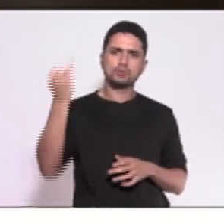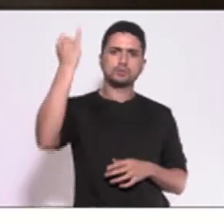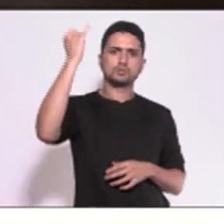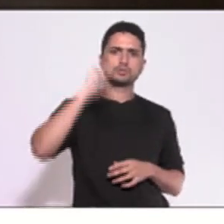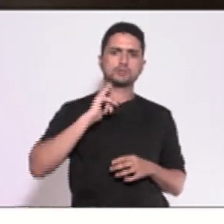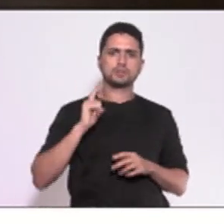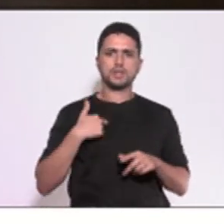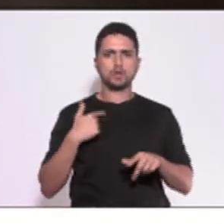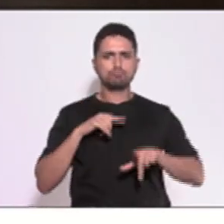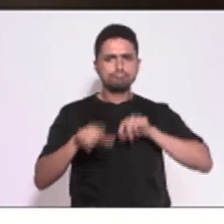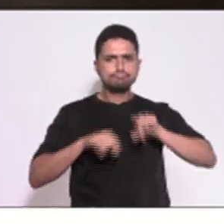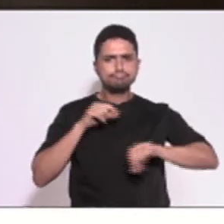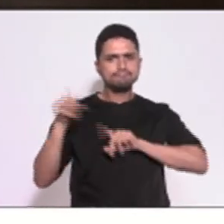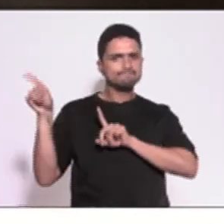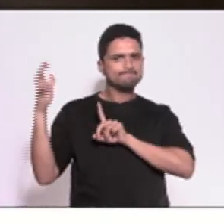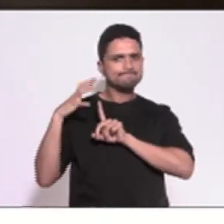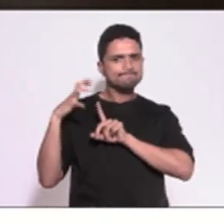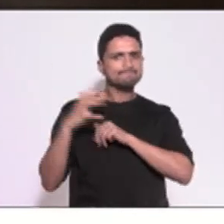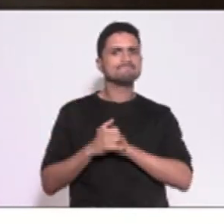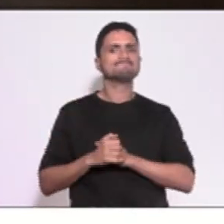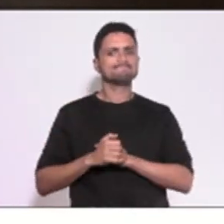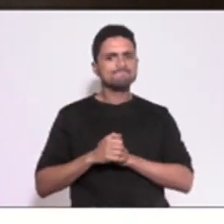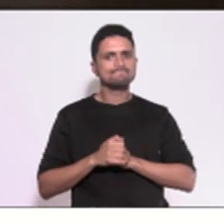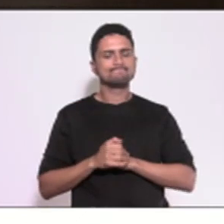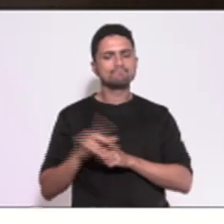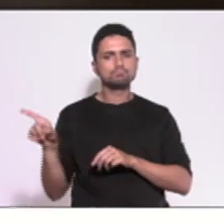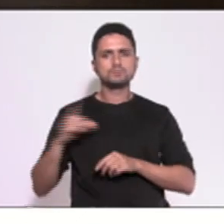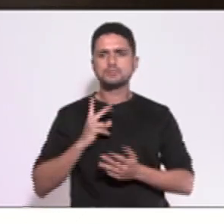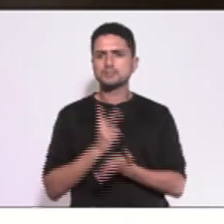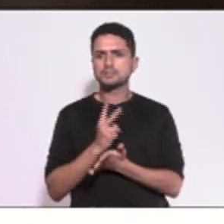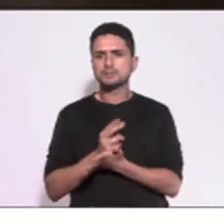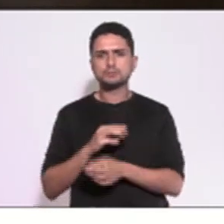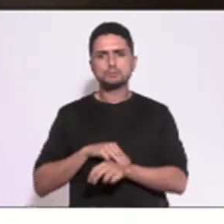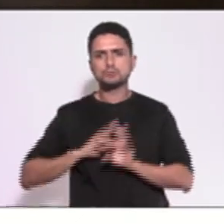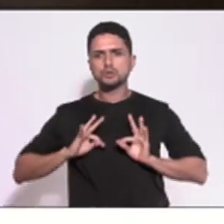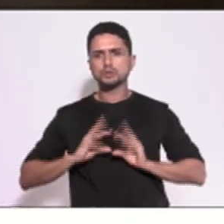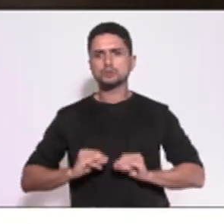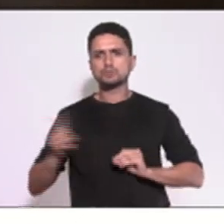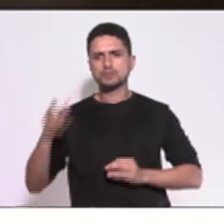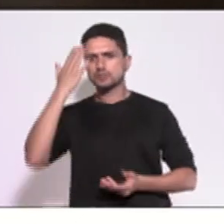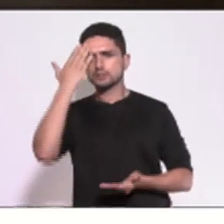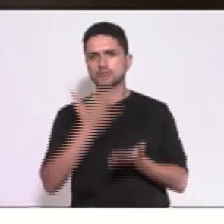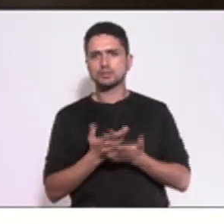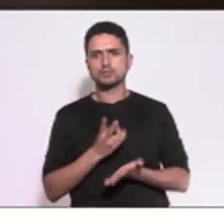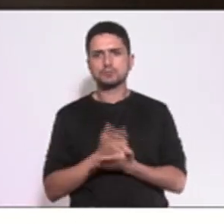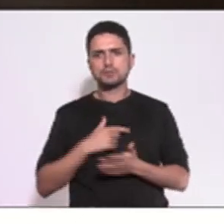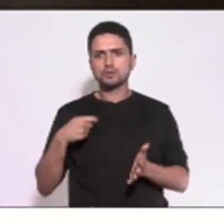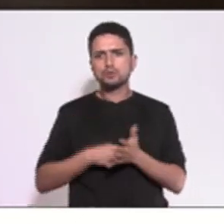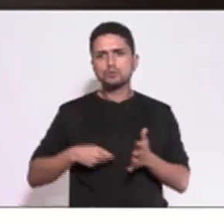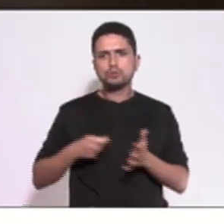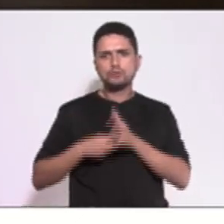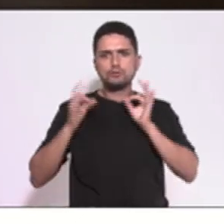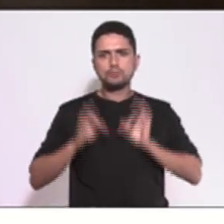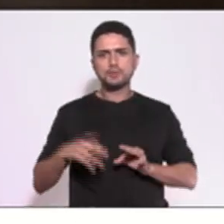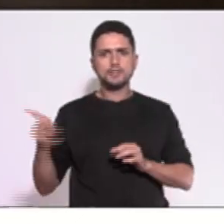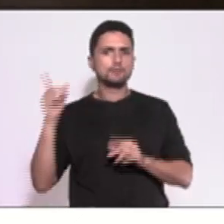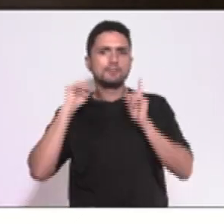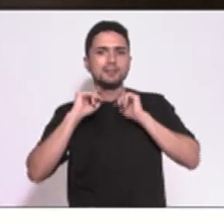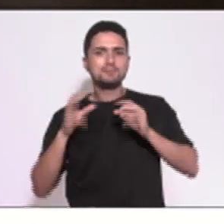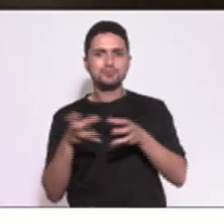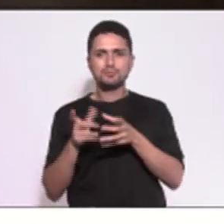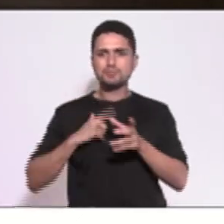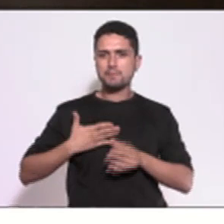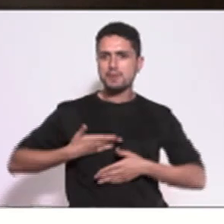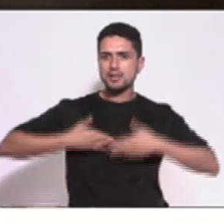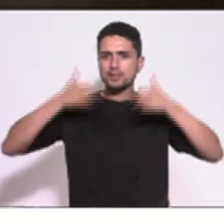decisões na minha vida. Você é assim em todos os momentos. Você acredita e luta para confirmar que o seu Flamengo é o melhor time do